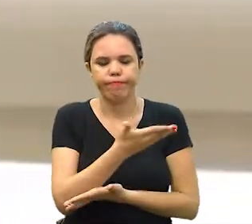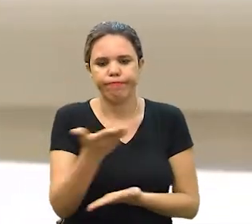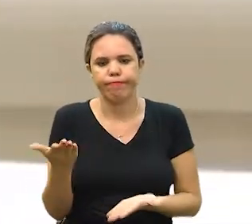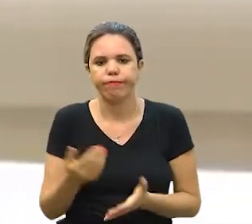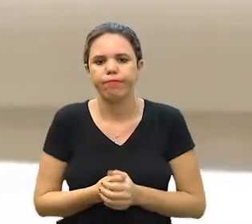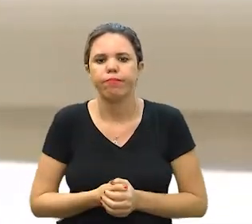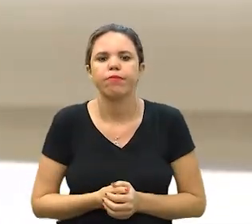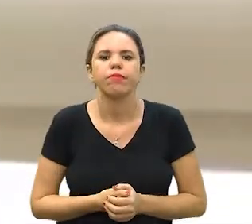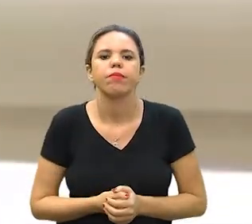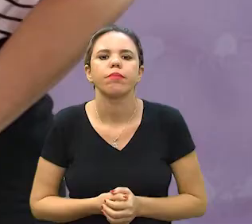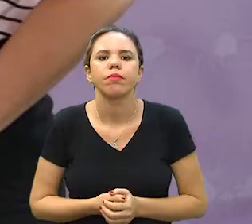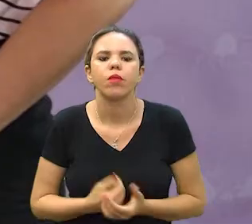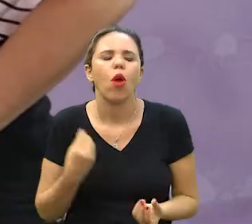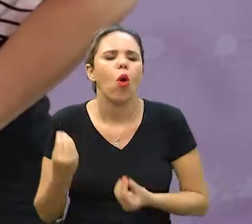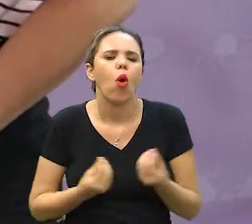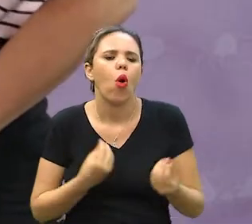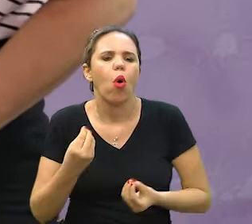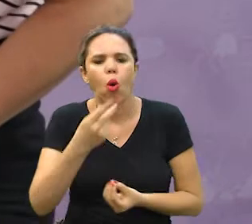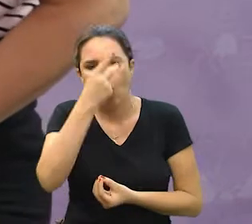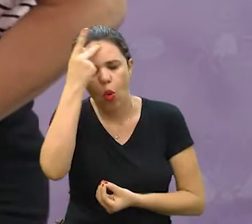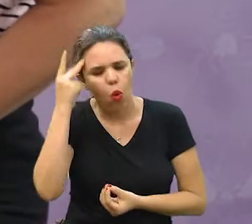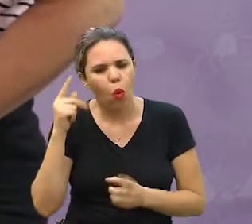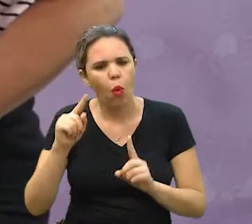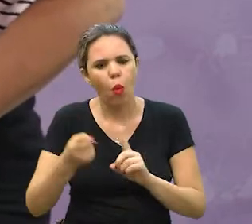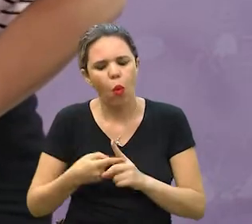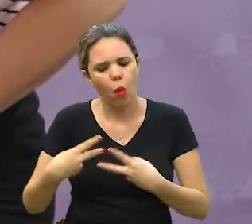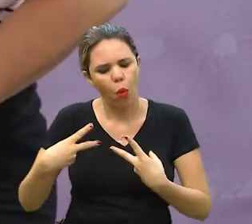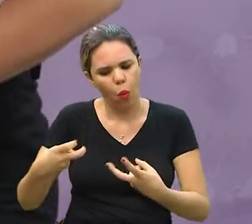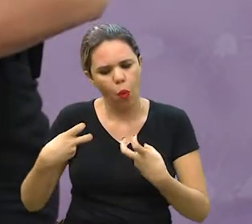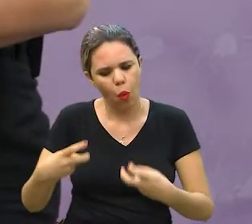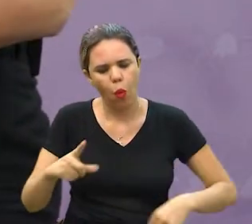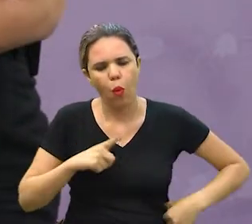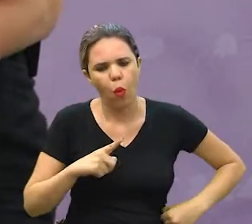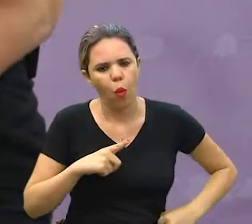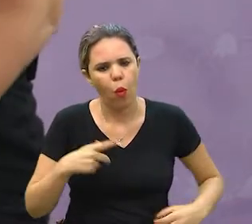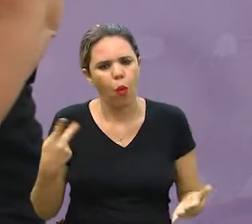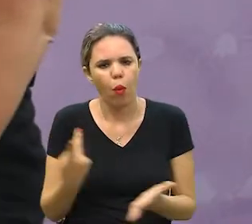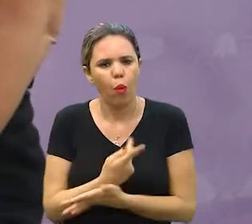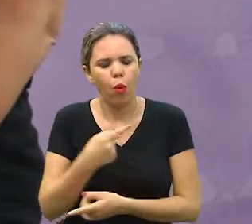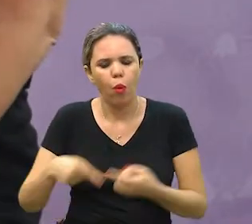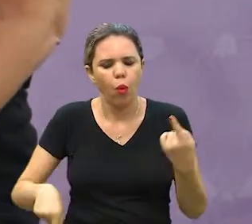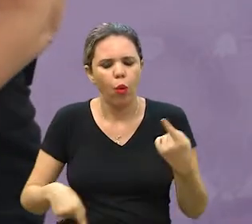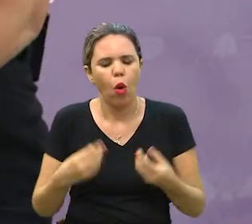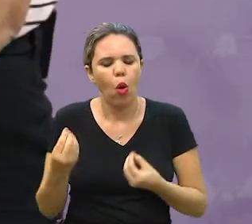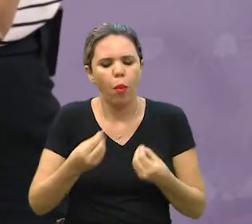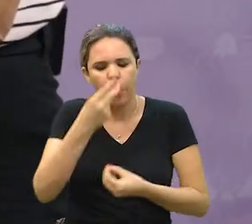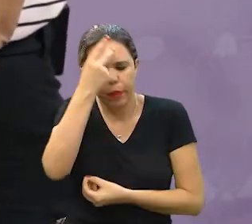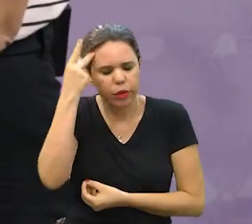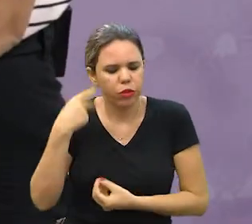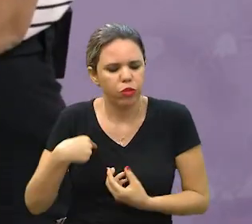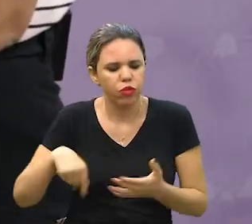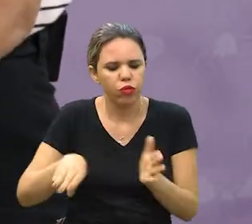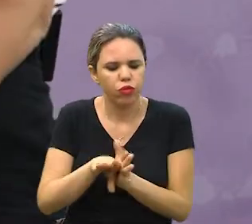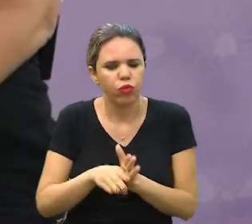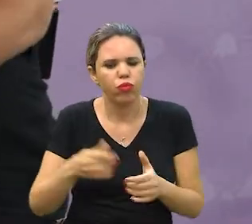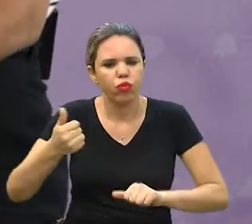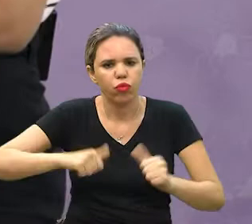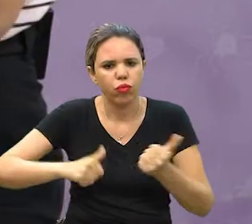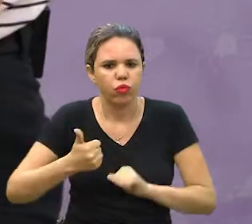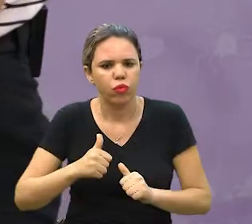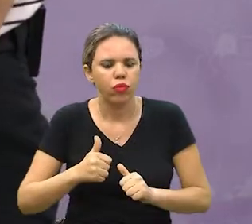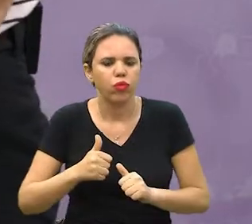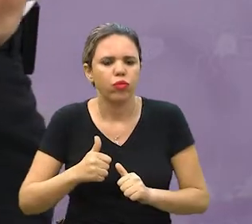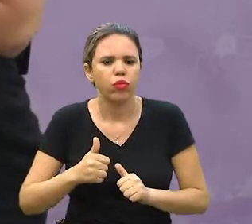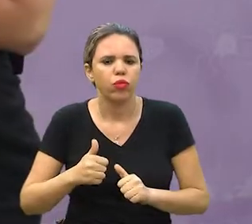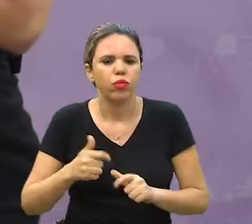das mulheres, não é? E como que a pessoa grávida percebe que tem alguma coisa errada, doutora? Como que chega a esse